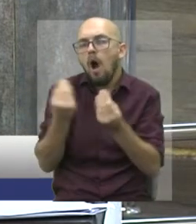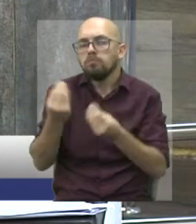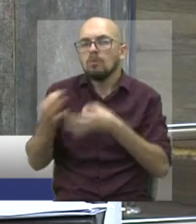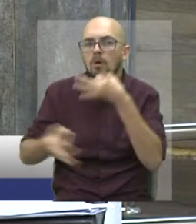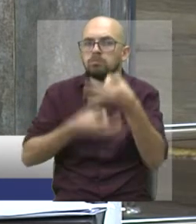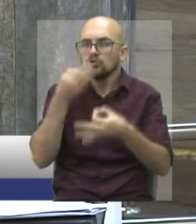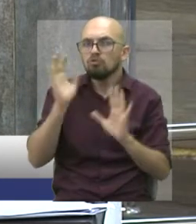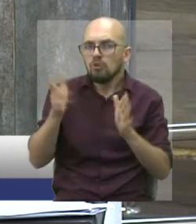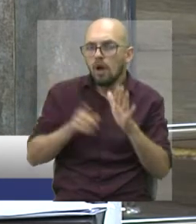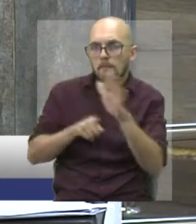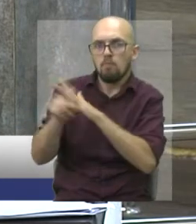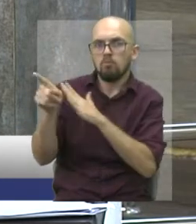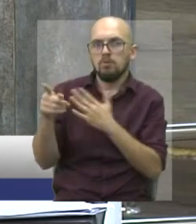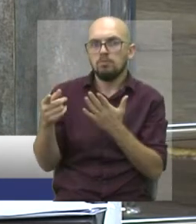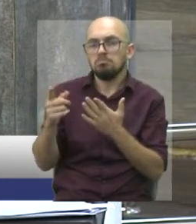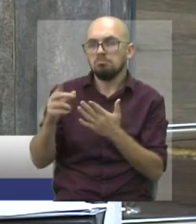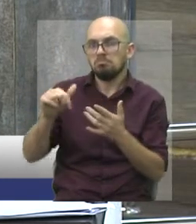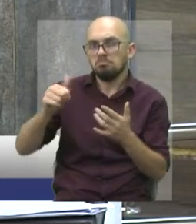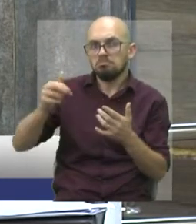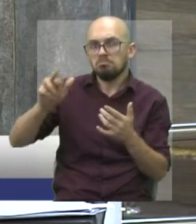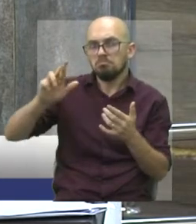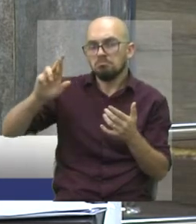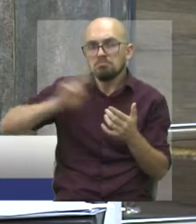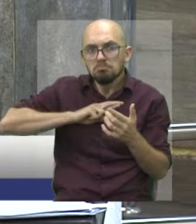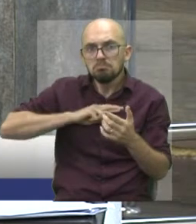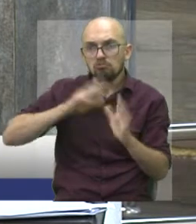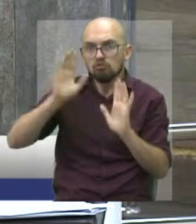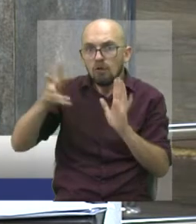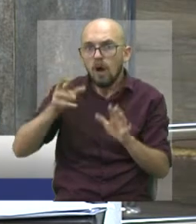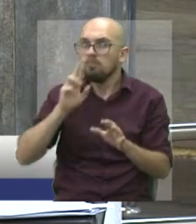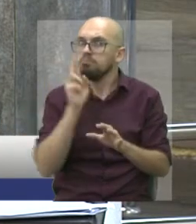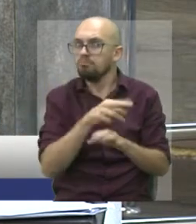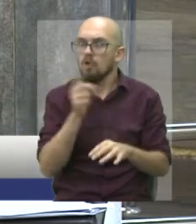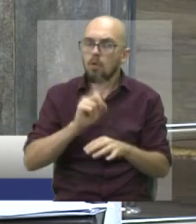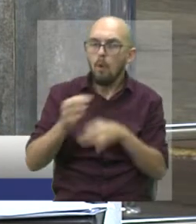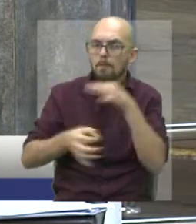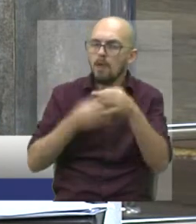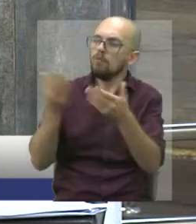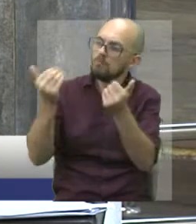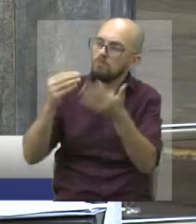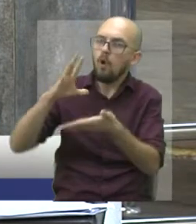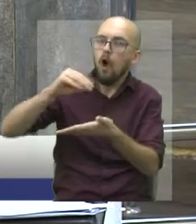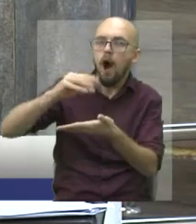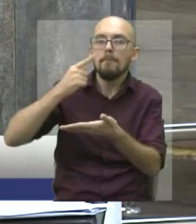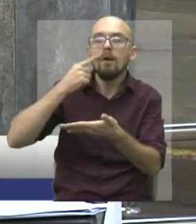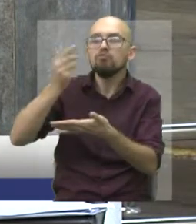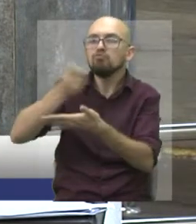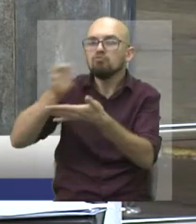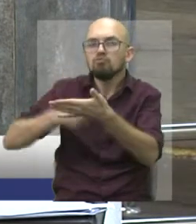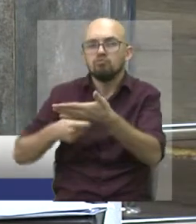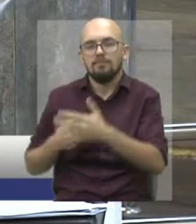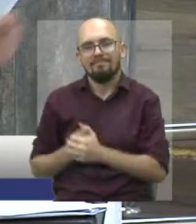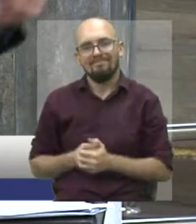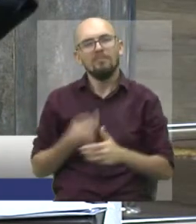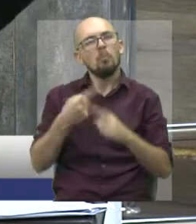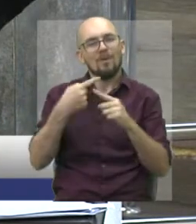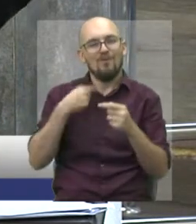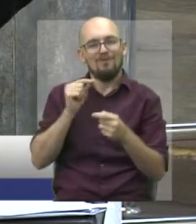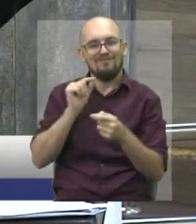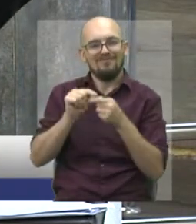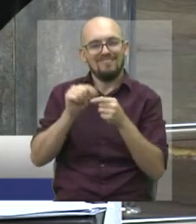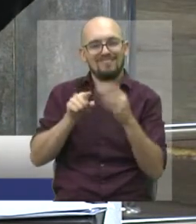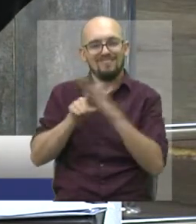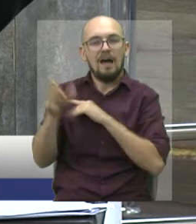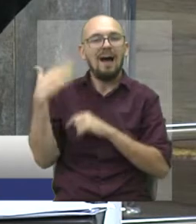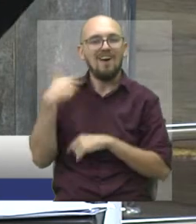oportunidade, caso afirmativo, enviar a cópia e a ata. Por que eu fiz essa pergunta também? Quando eu citei daquela